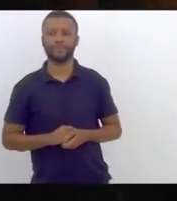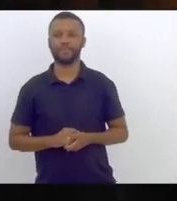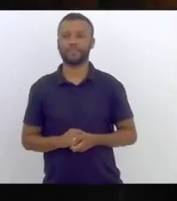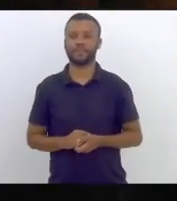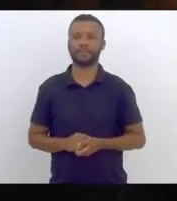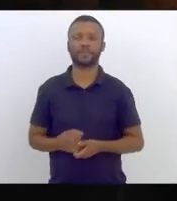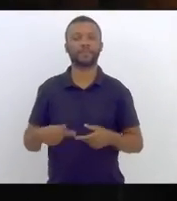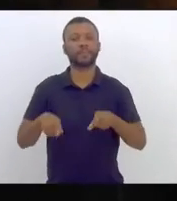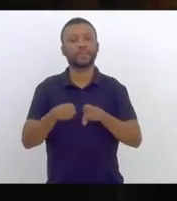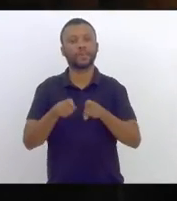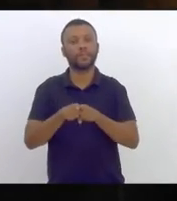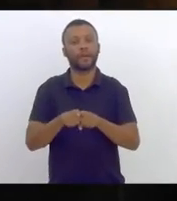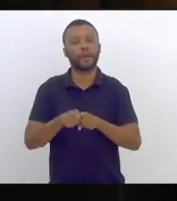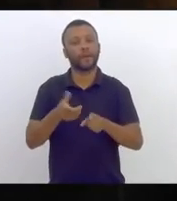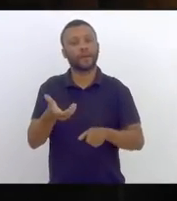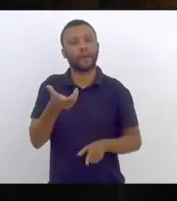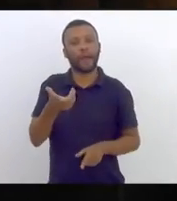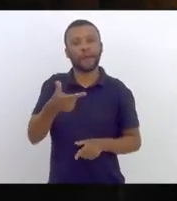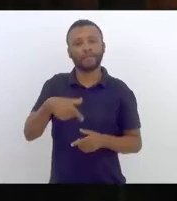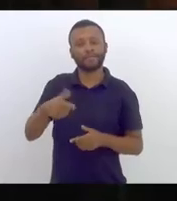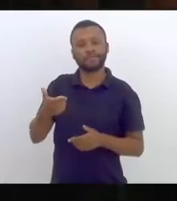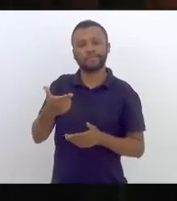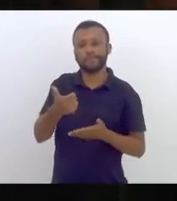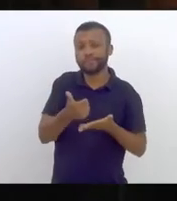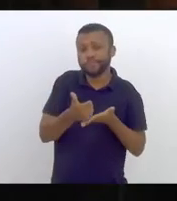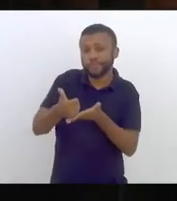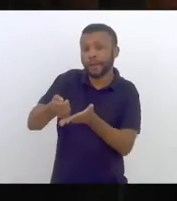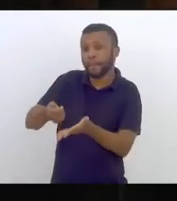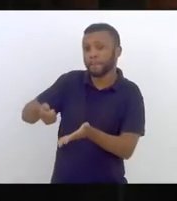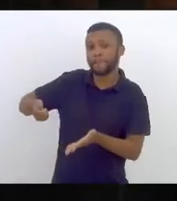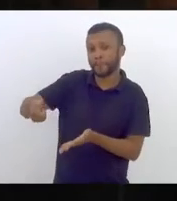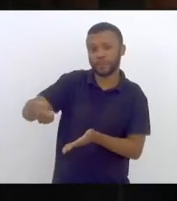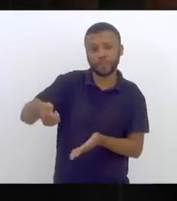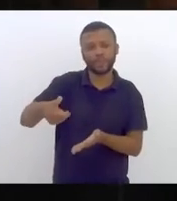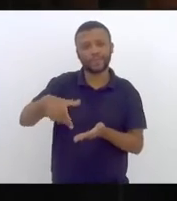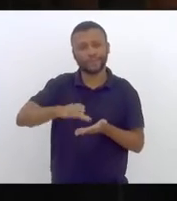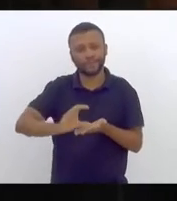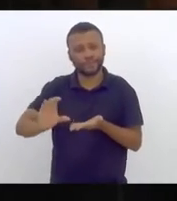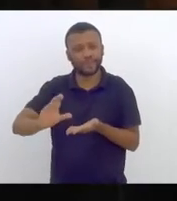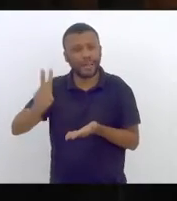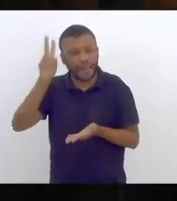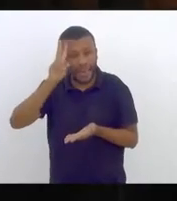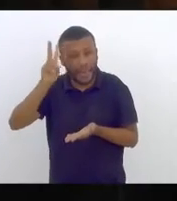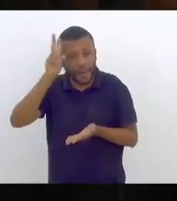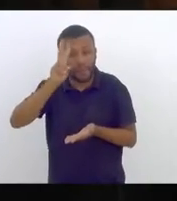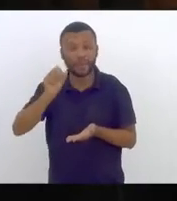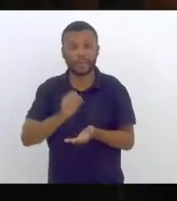conceder benefícios fiscais. Lembra aquelas renúncias